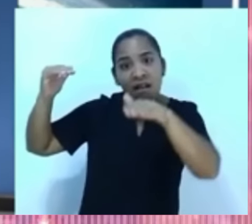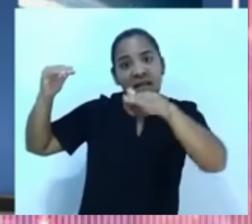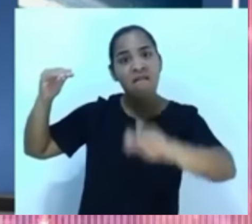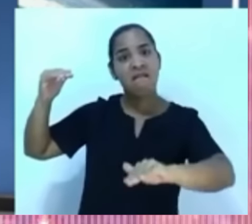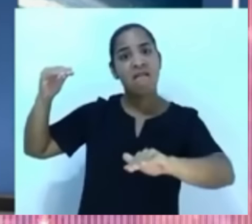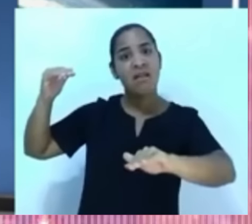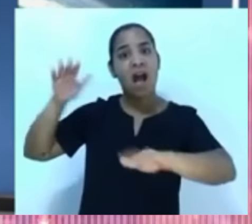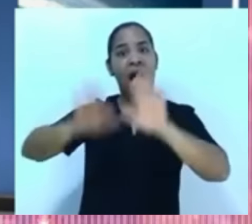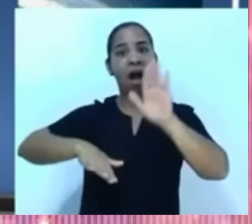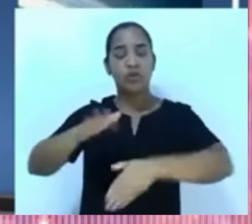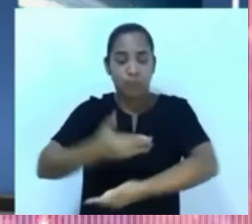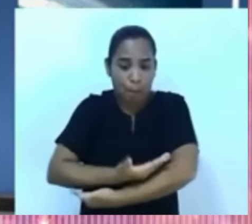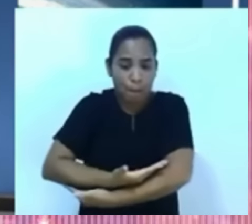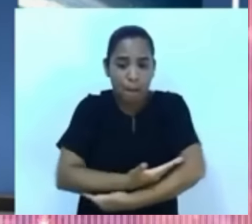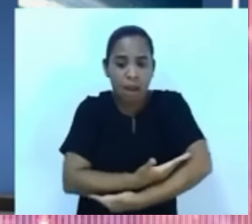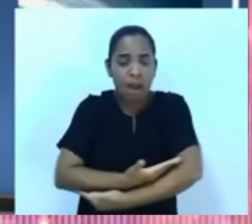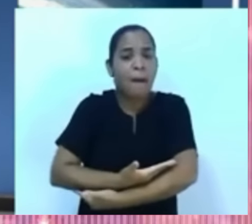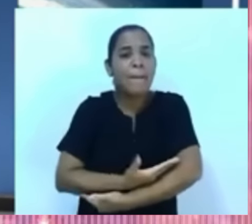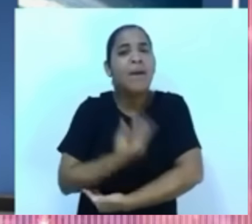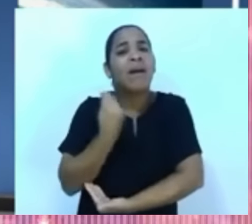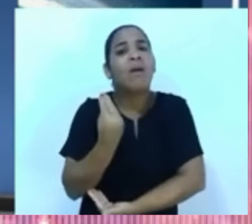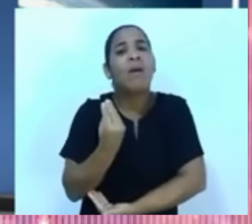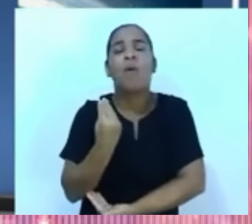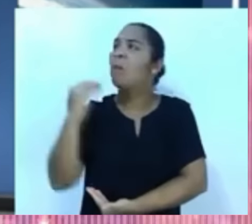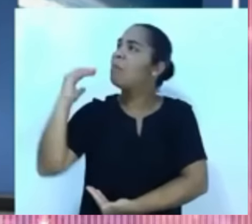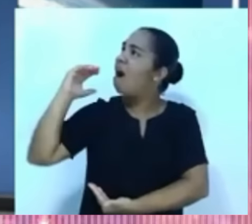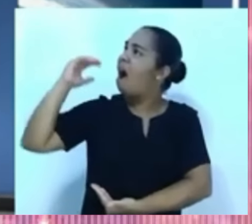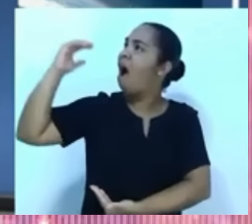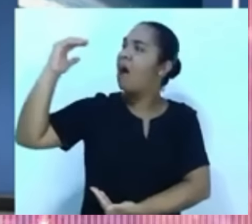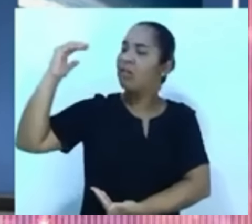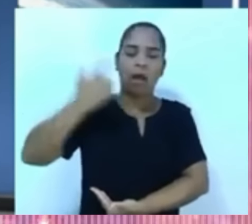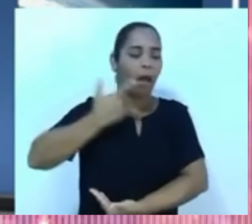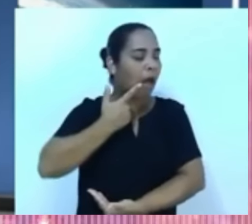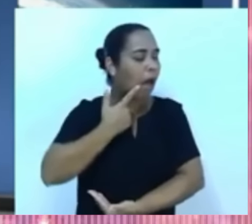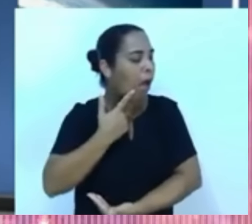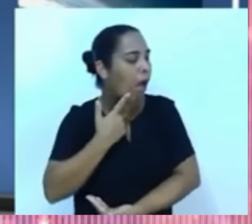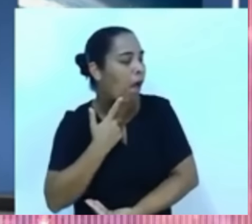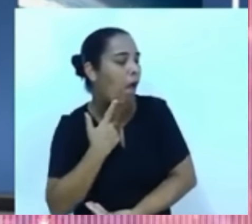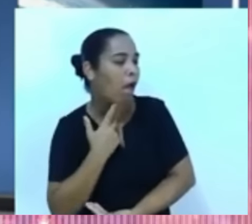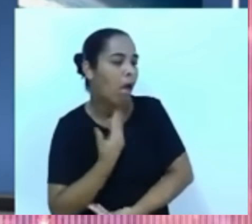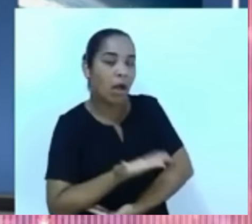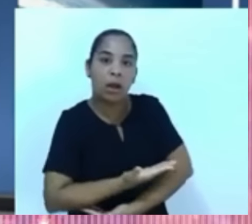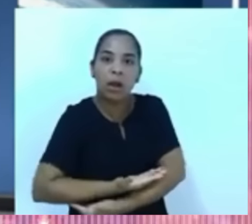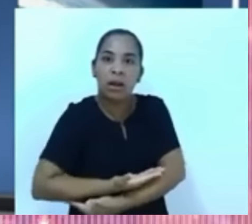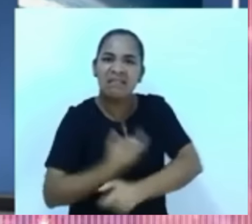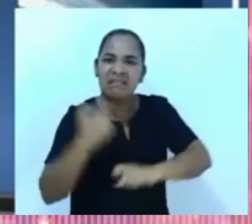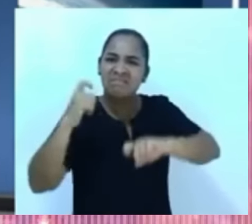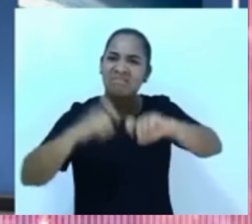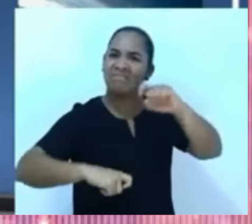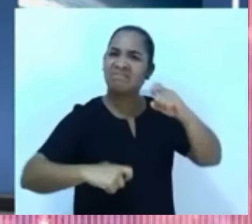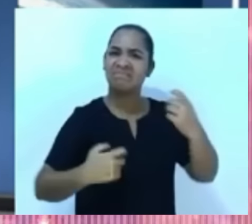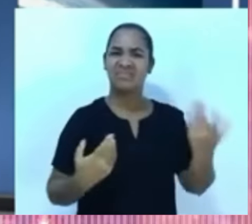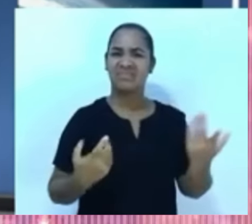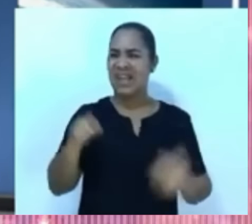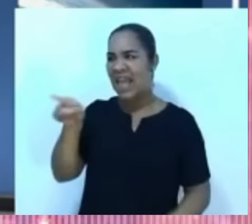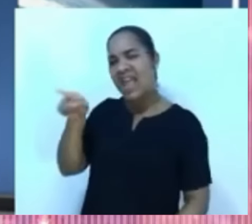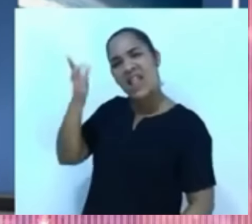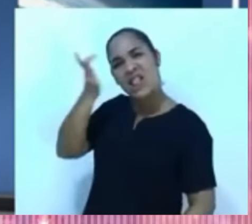mesas como ele pode atrever-se covardemente a achar que está certo